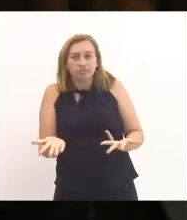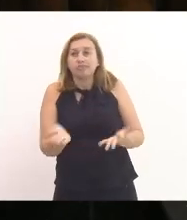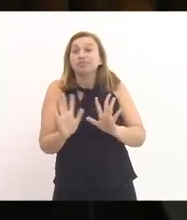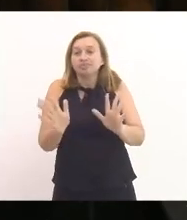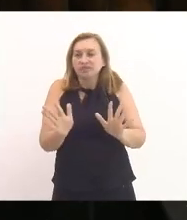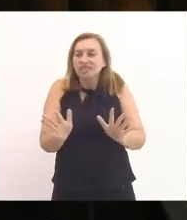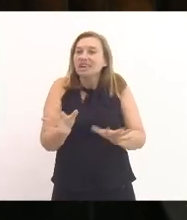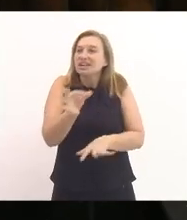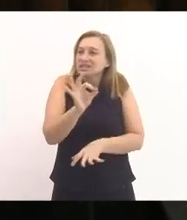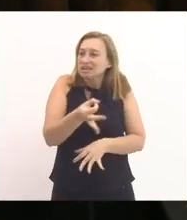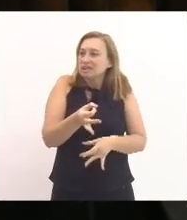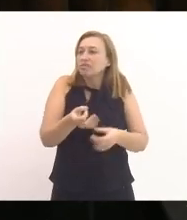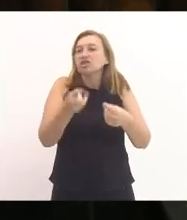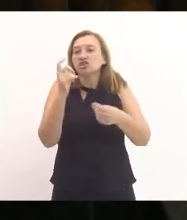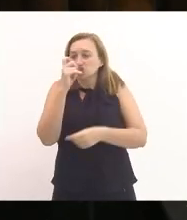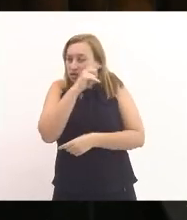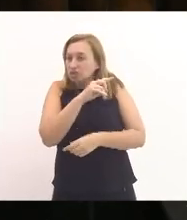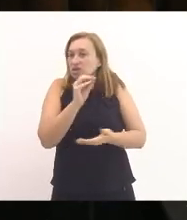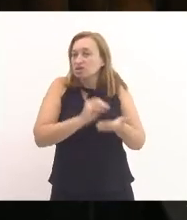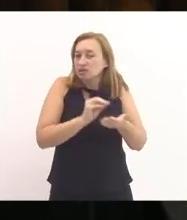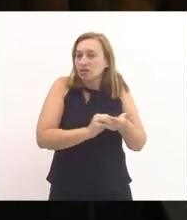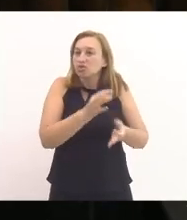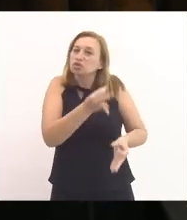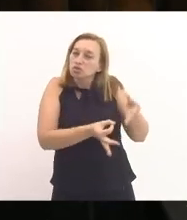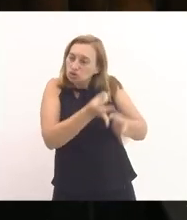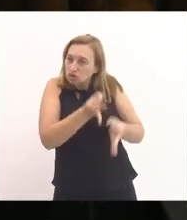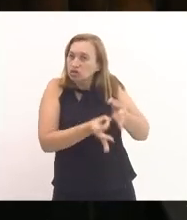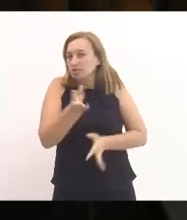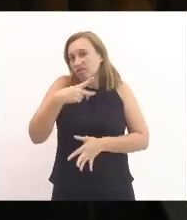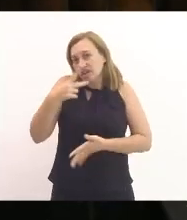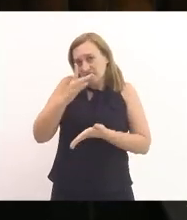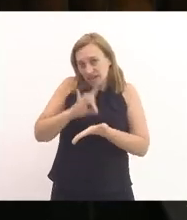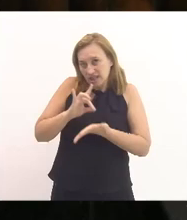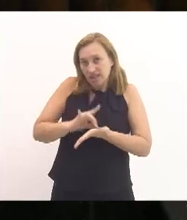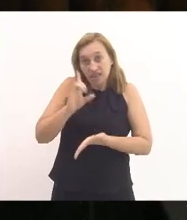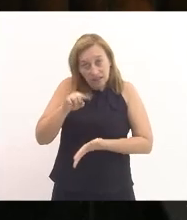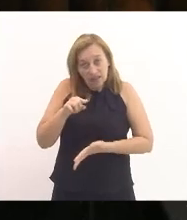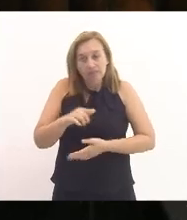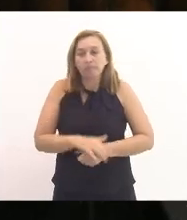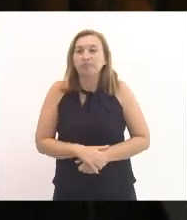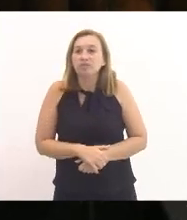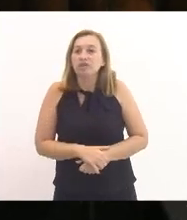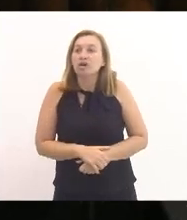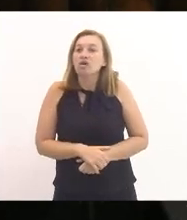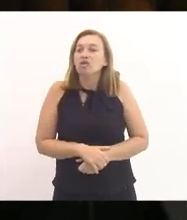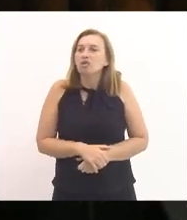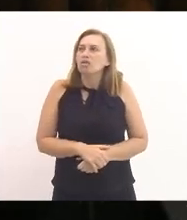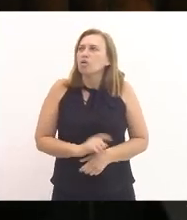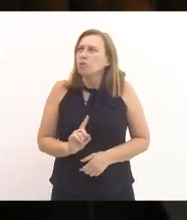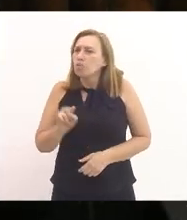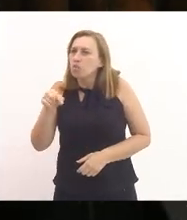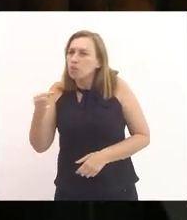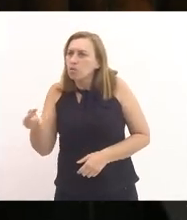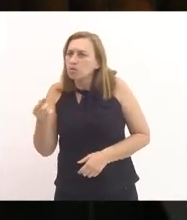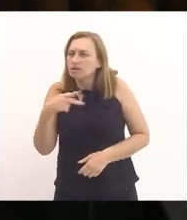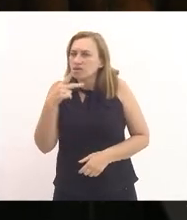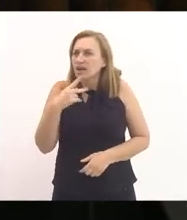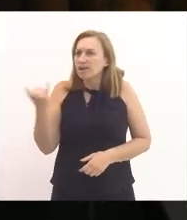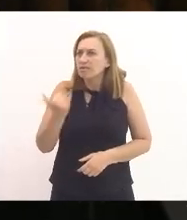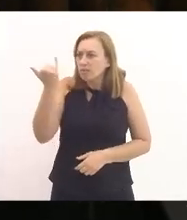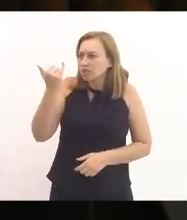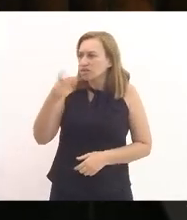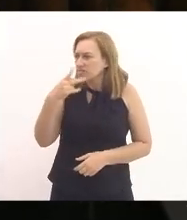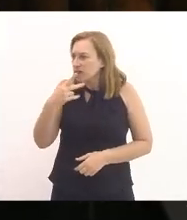é extremamente complicado injusto para falar a verdade no caso né e eu vou trazer aqui uma ilustração é